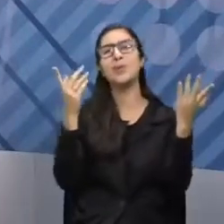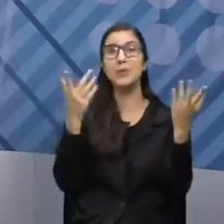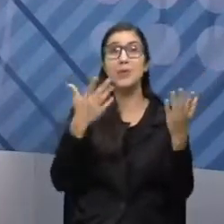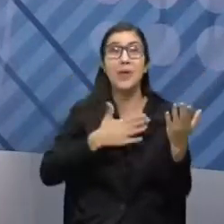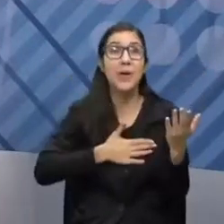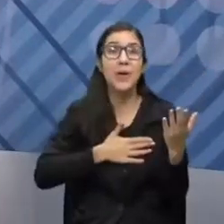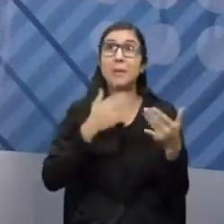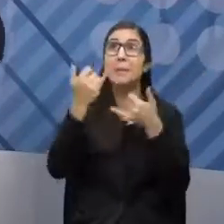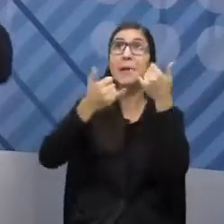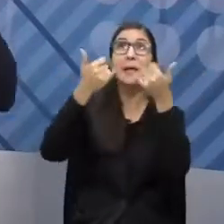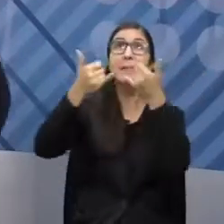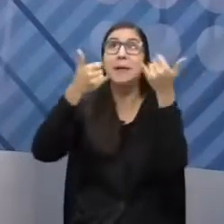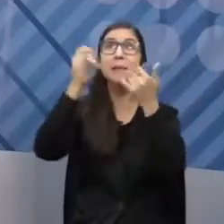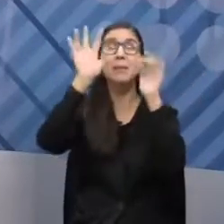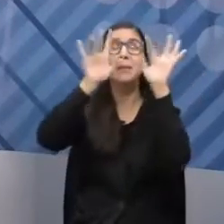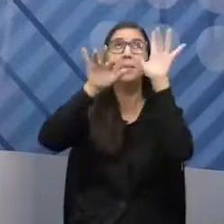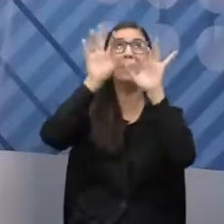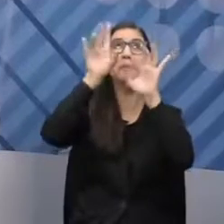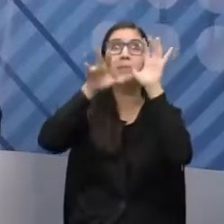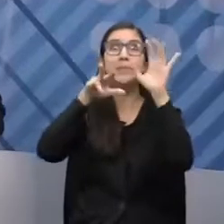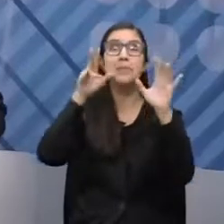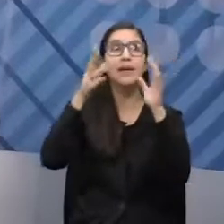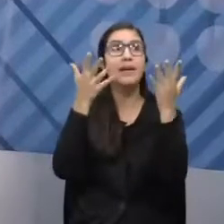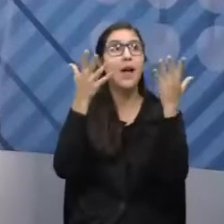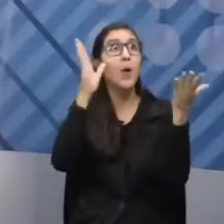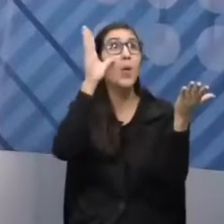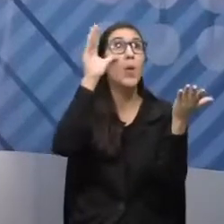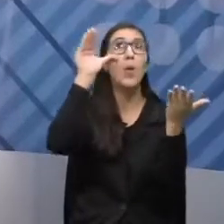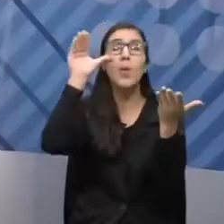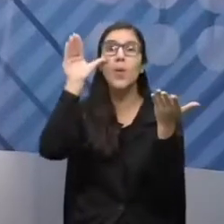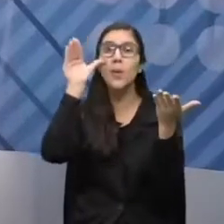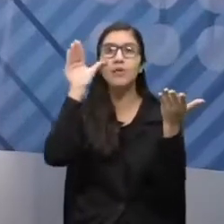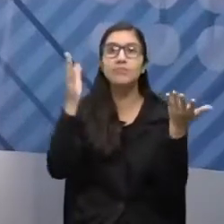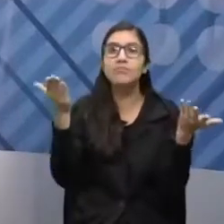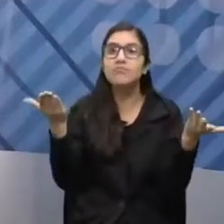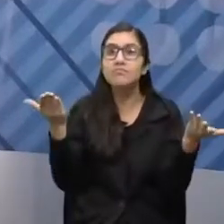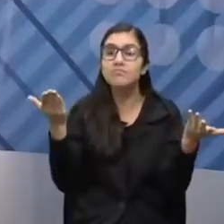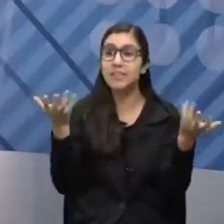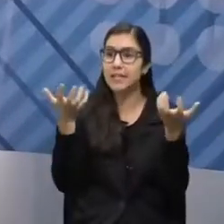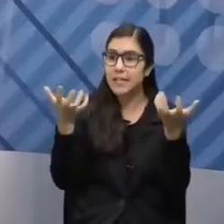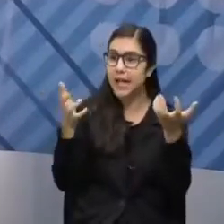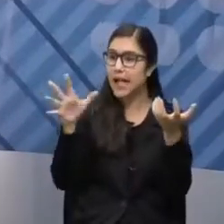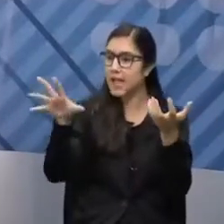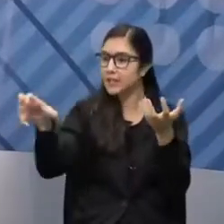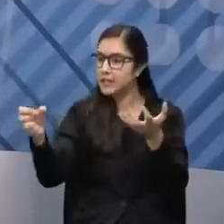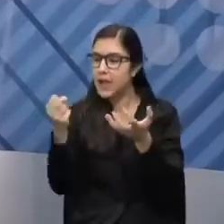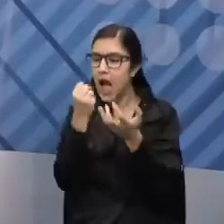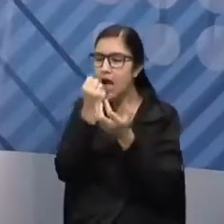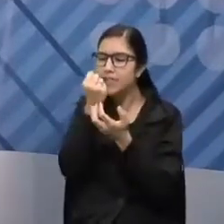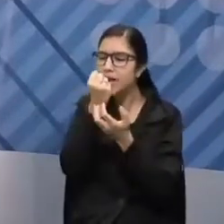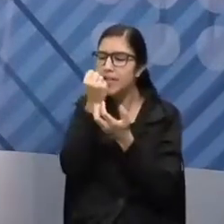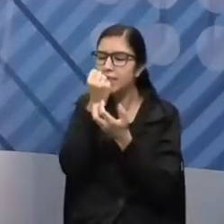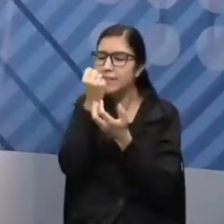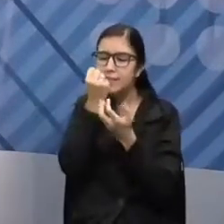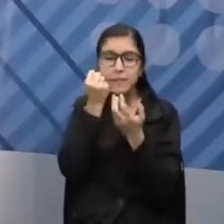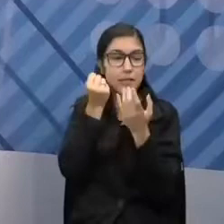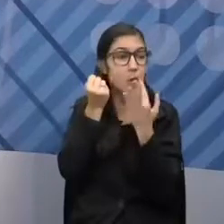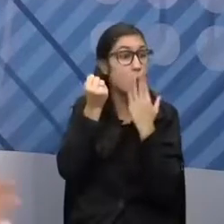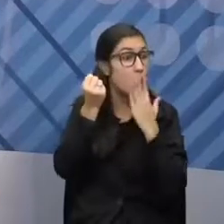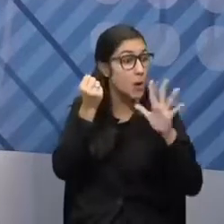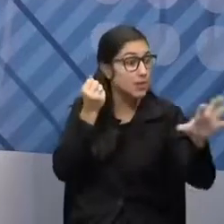colorido, eu vou brincar mais ainda. Eu vou explorar esse ambiente, certo? Ela busca o mordedor, ela busca o que é